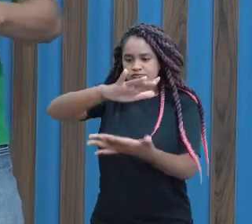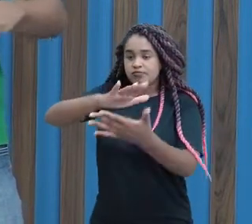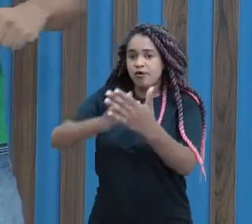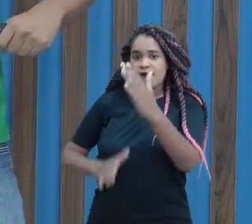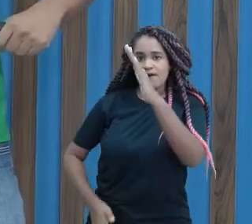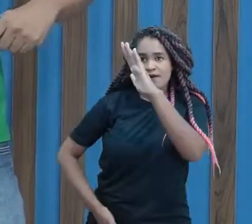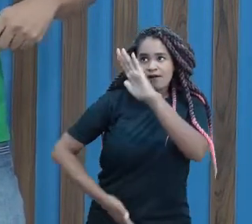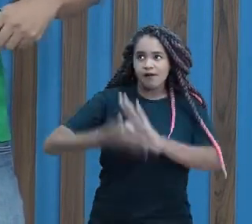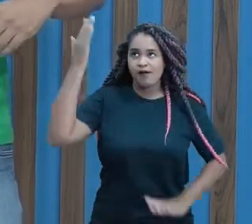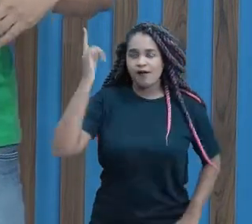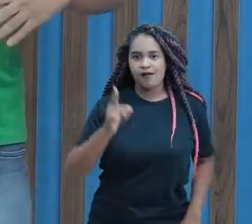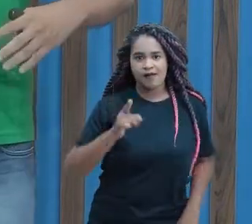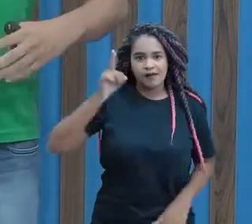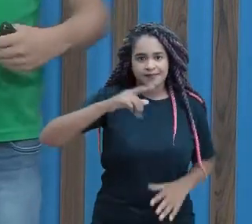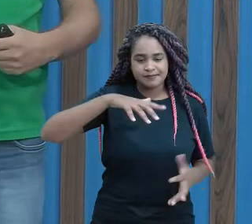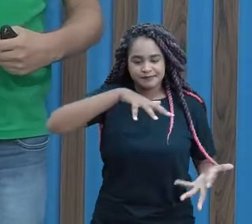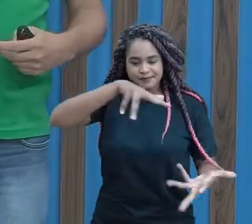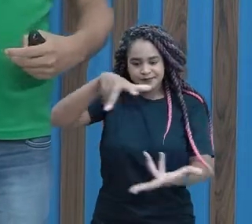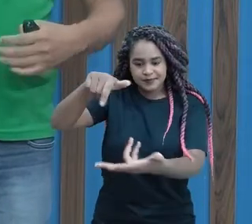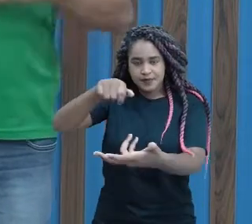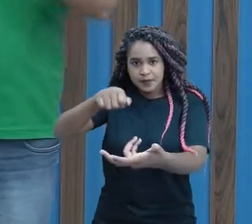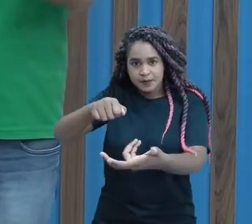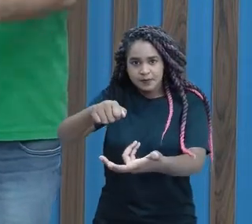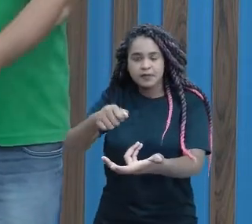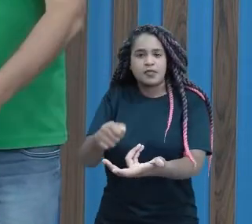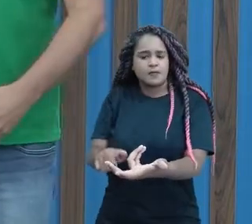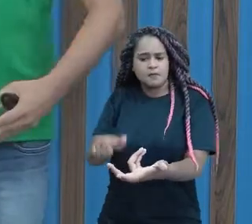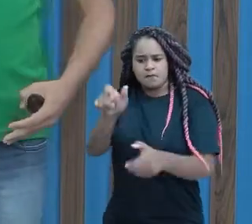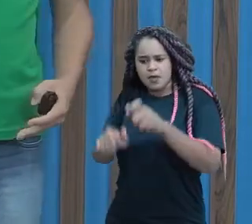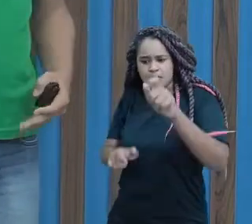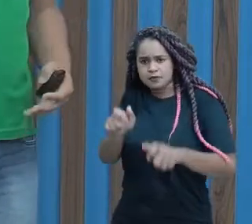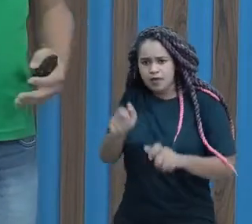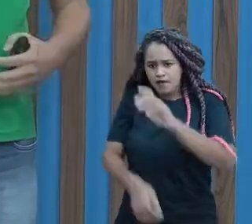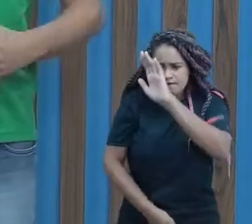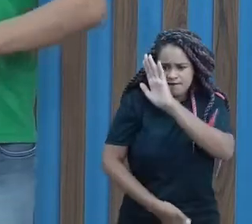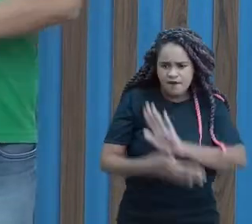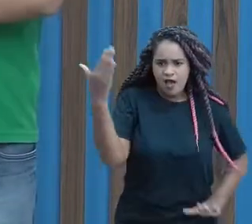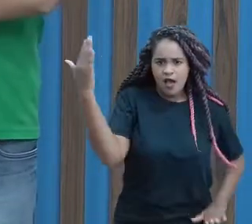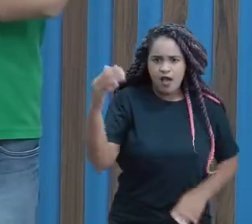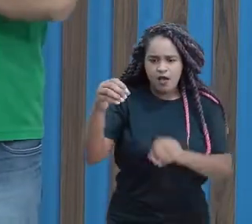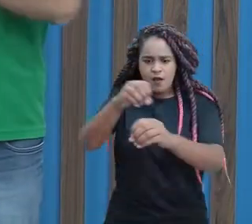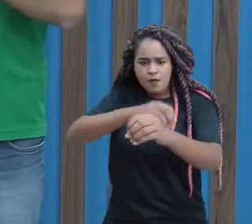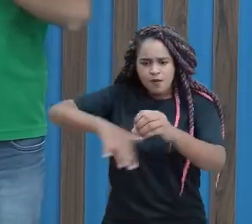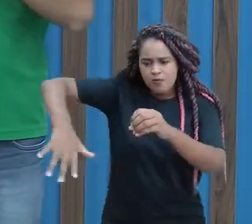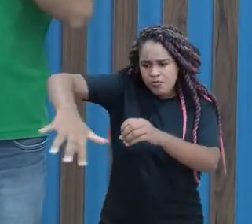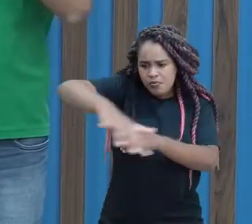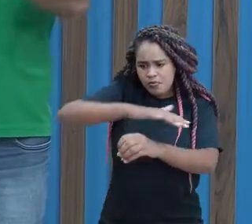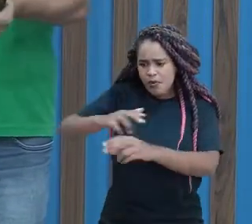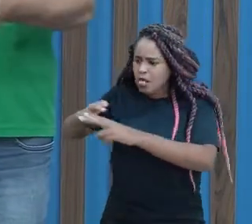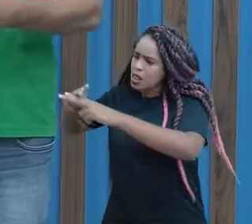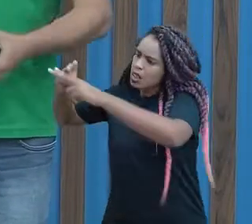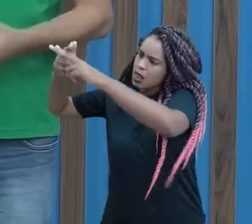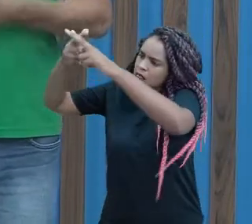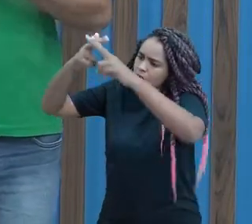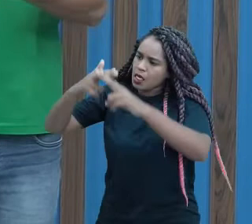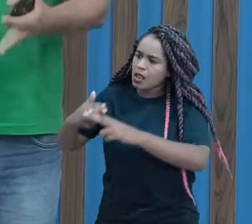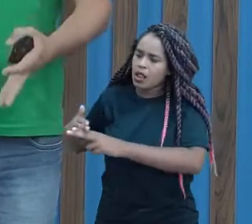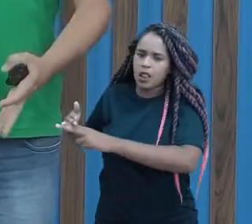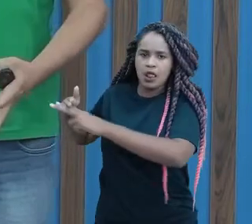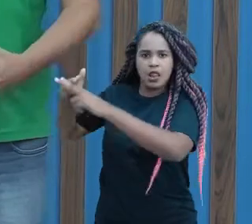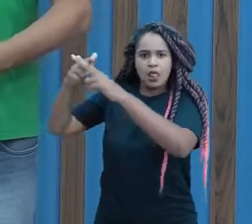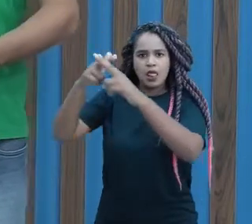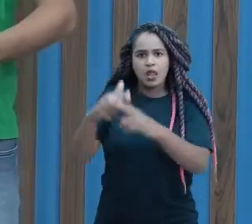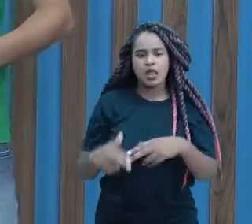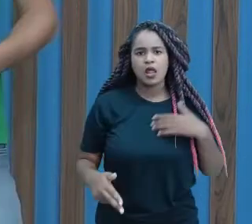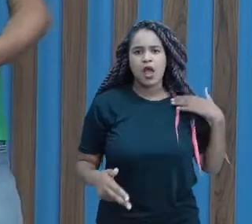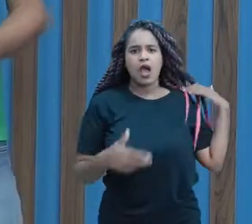Soviética rivalizando e mandando um homem para o espaço, um ser vivo para o espaço, o primeiro satélite, colocando o ser humano, um homem na